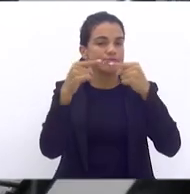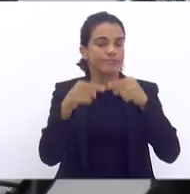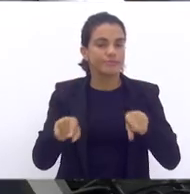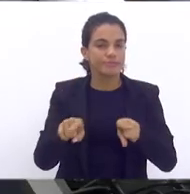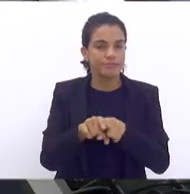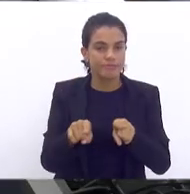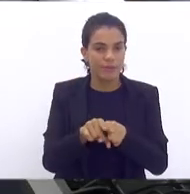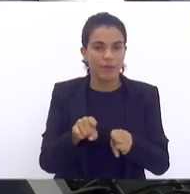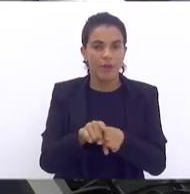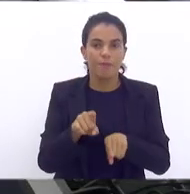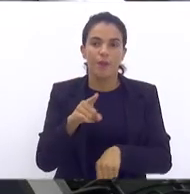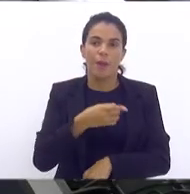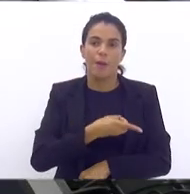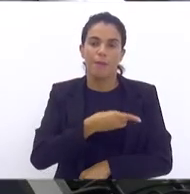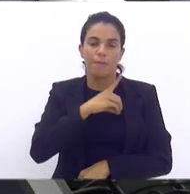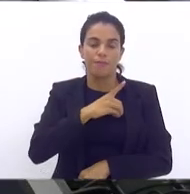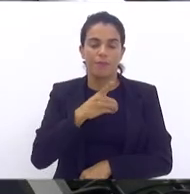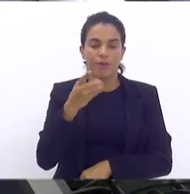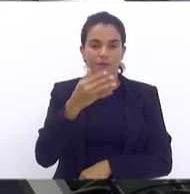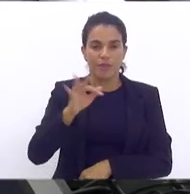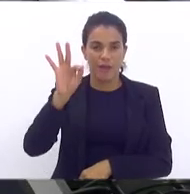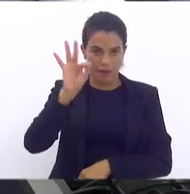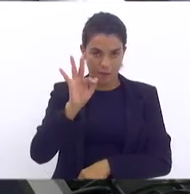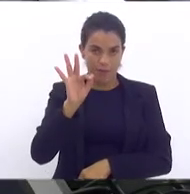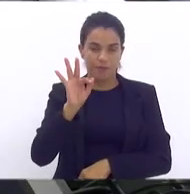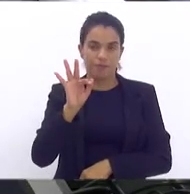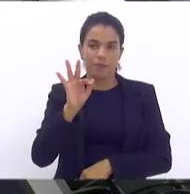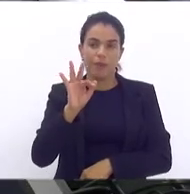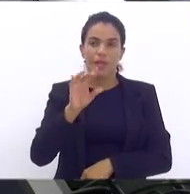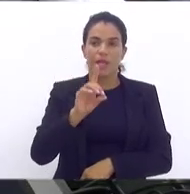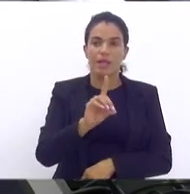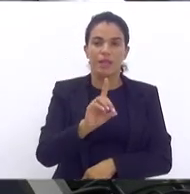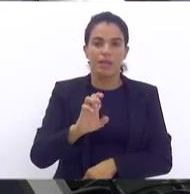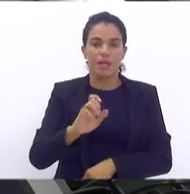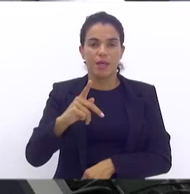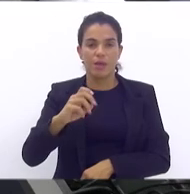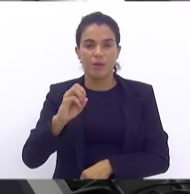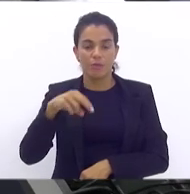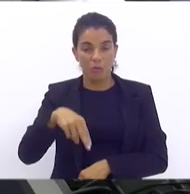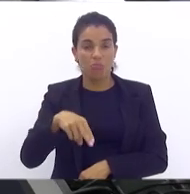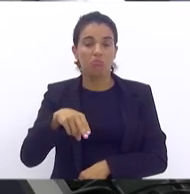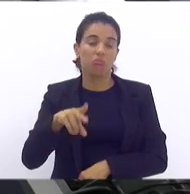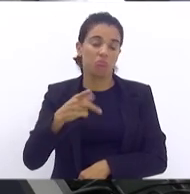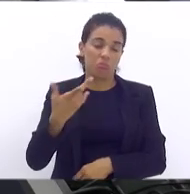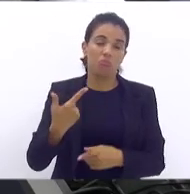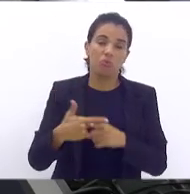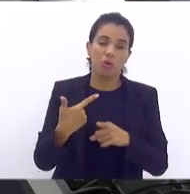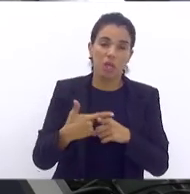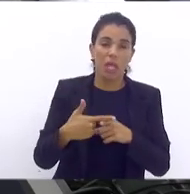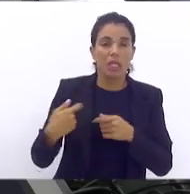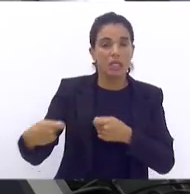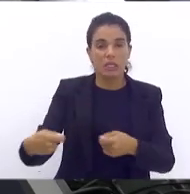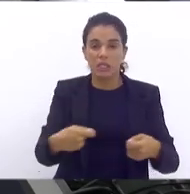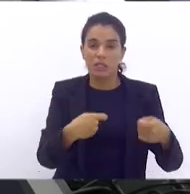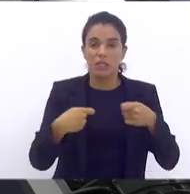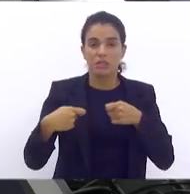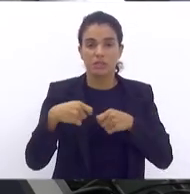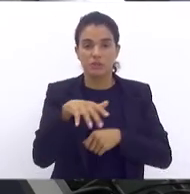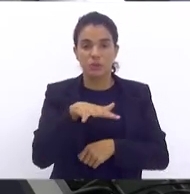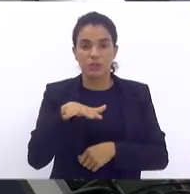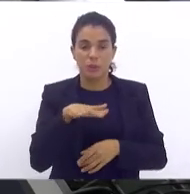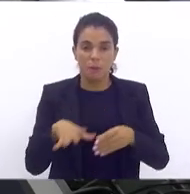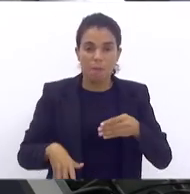o NEPOM da Polícia Federal, porque é a força policial necessária aos casos complementares que a